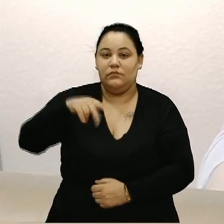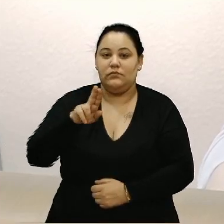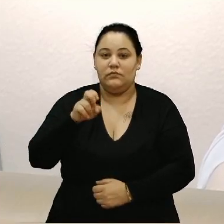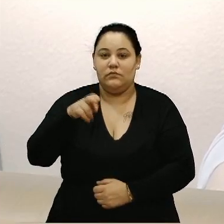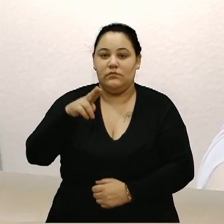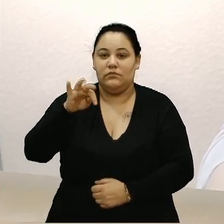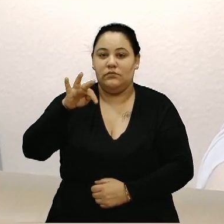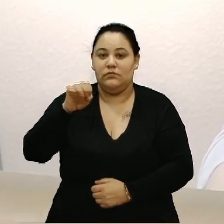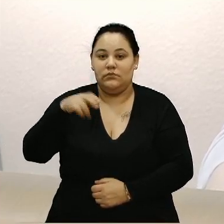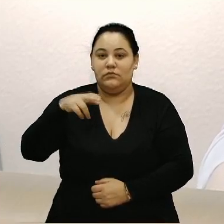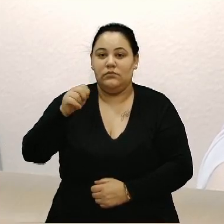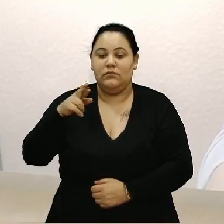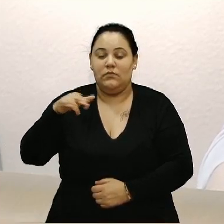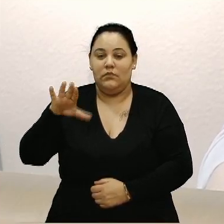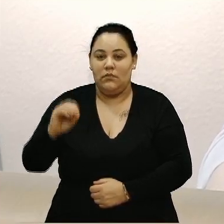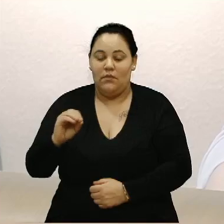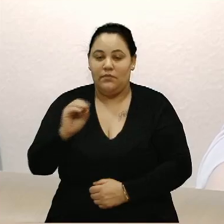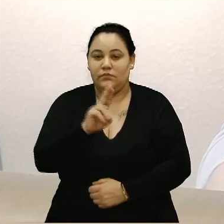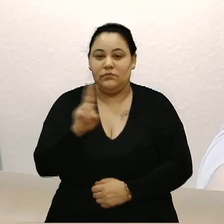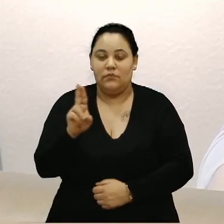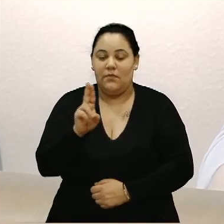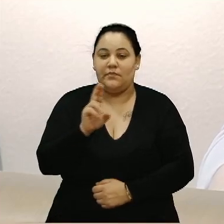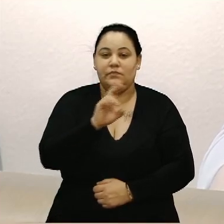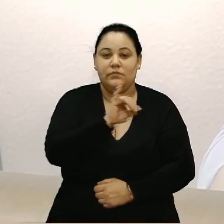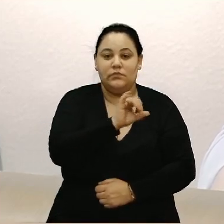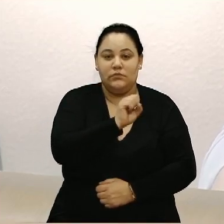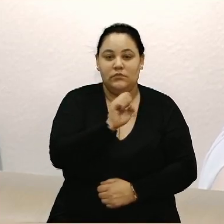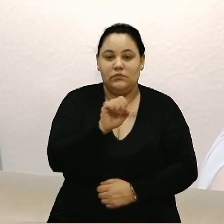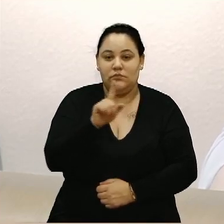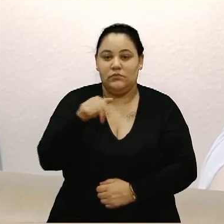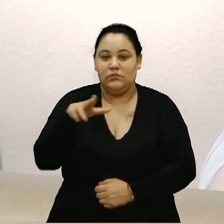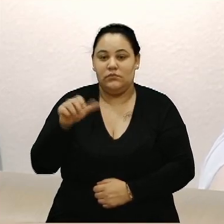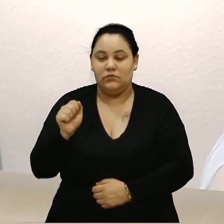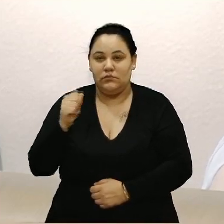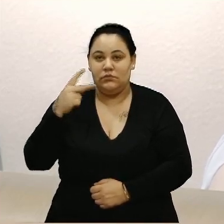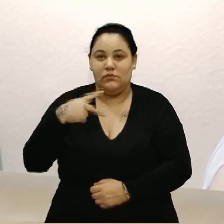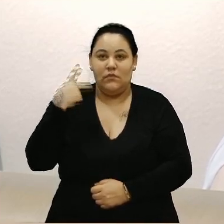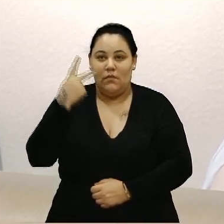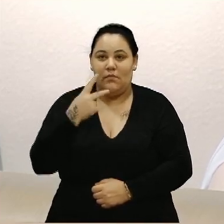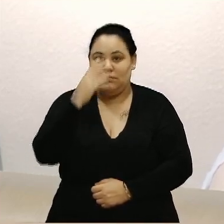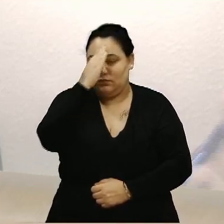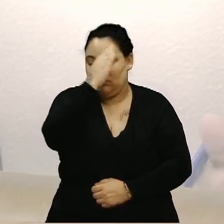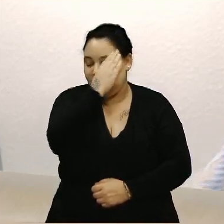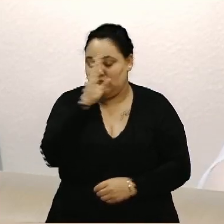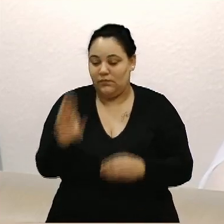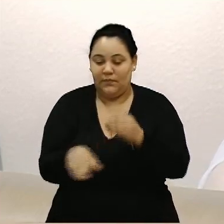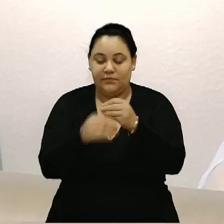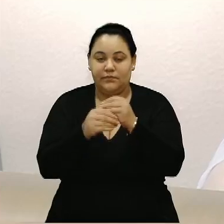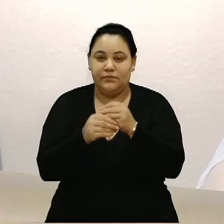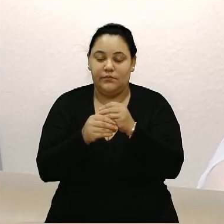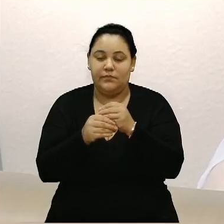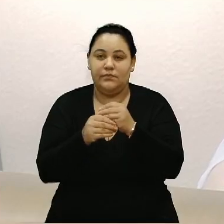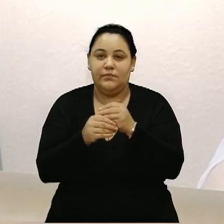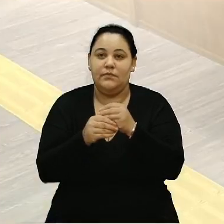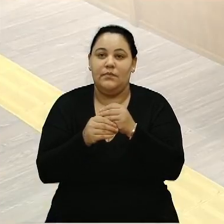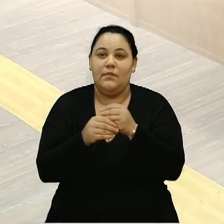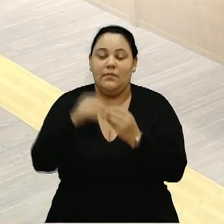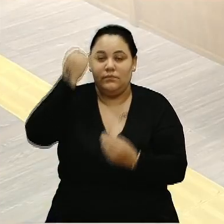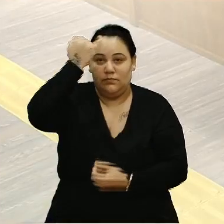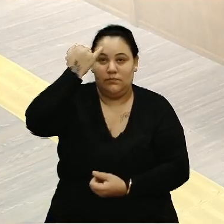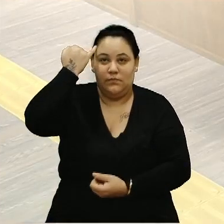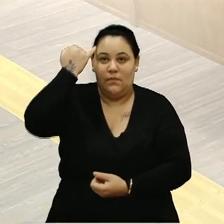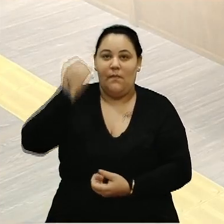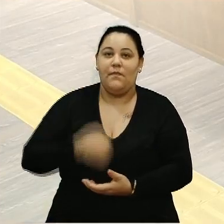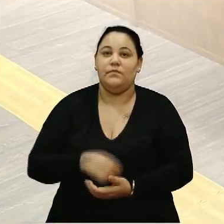rua Isolina Castellassi. Relator, vereador Adriano Bressan. Ad hoc, vereador Zé D'Ambrós.